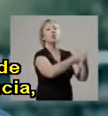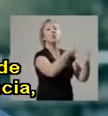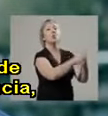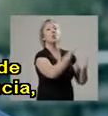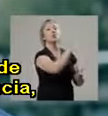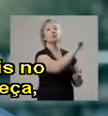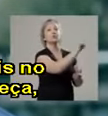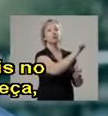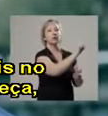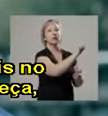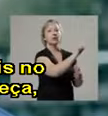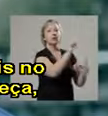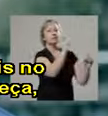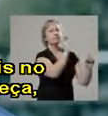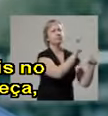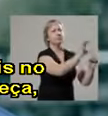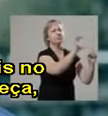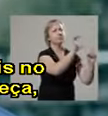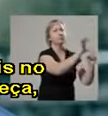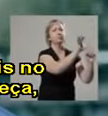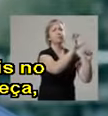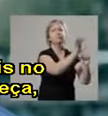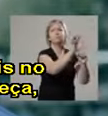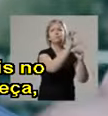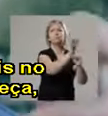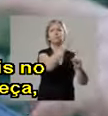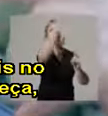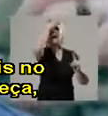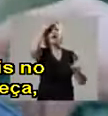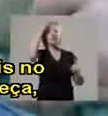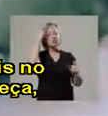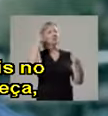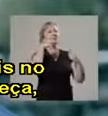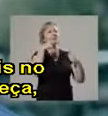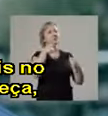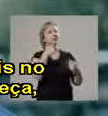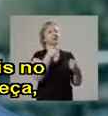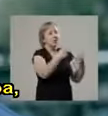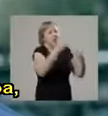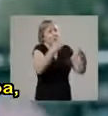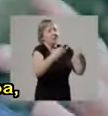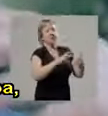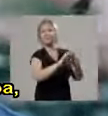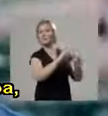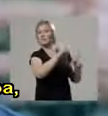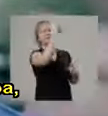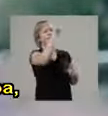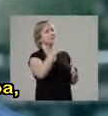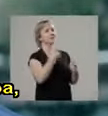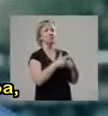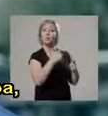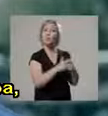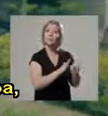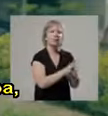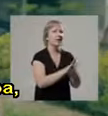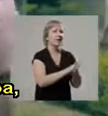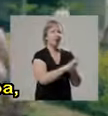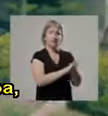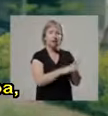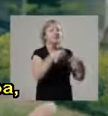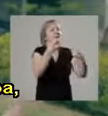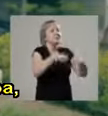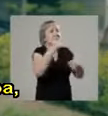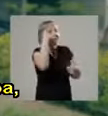com Deficiência, a reivindicação era mais no sentido de fazer a cabeça, trabalhar com